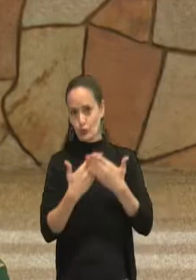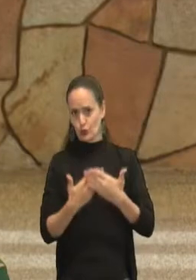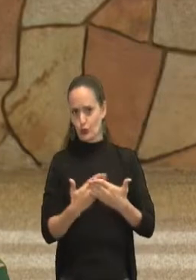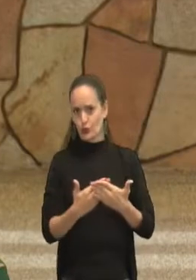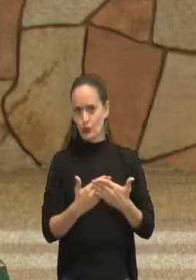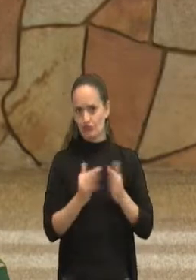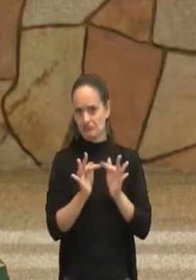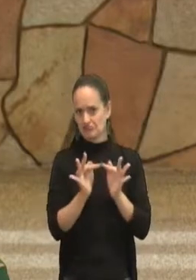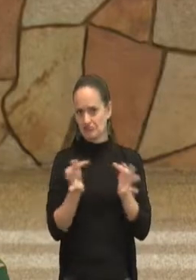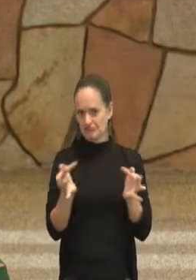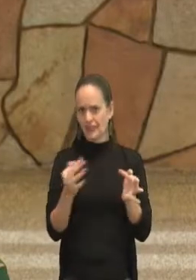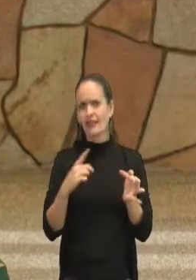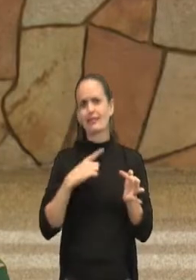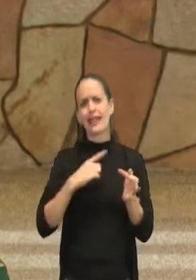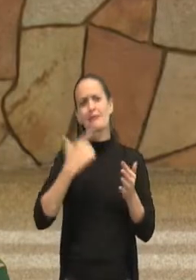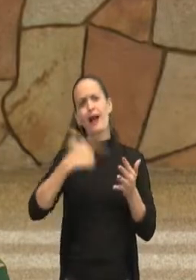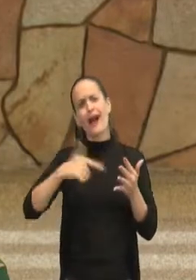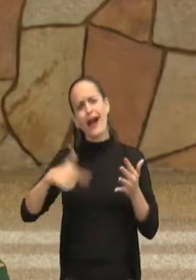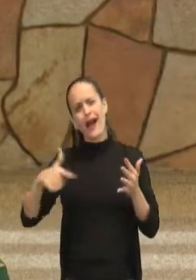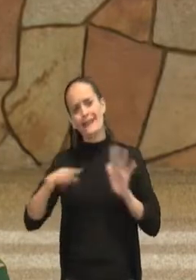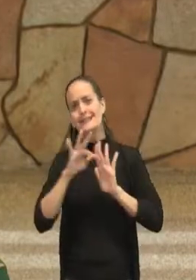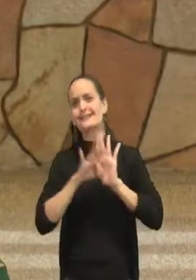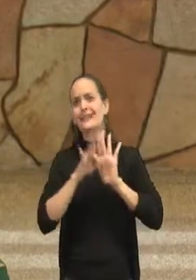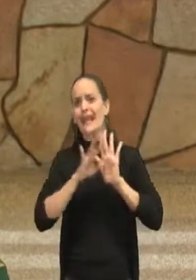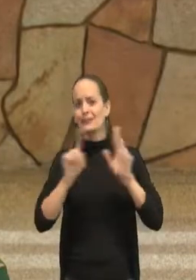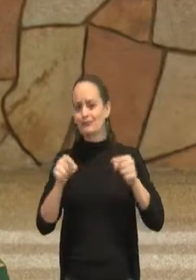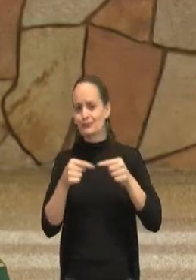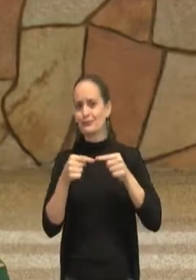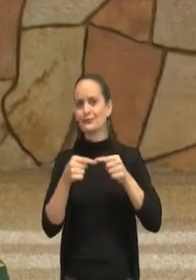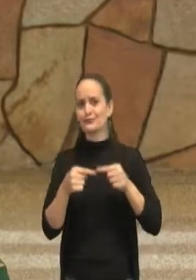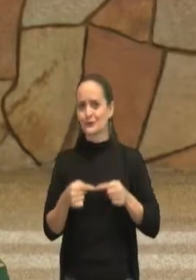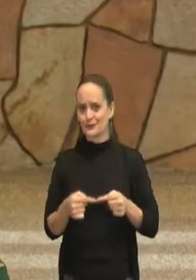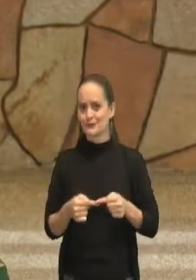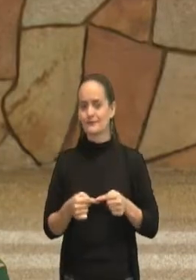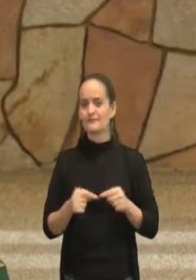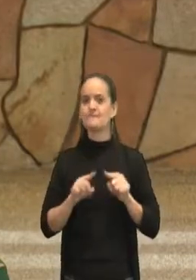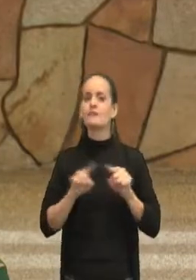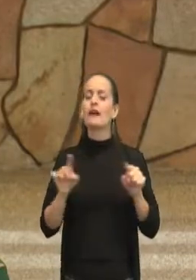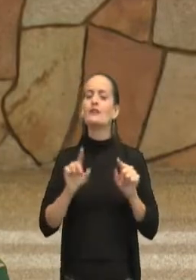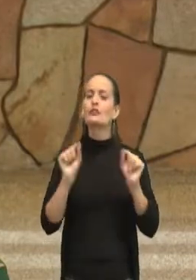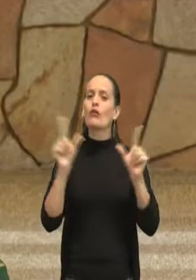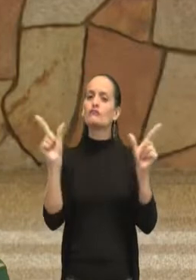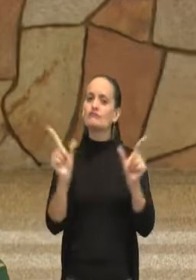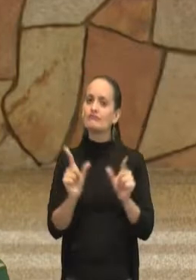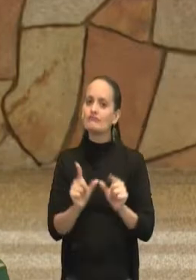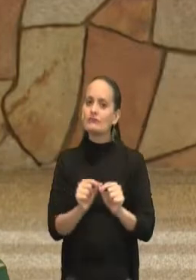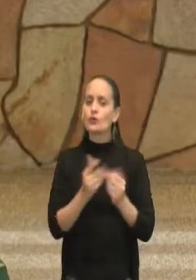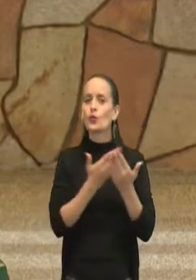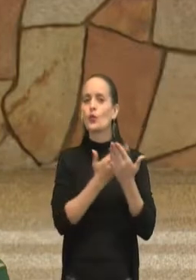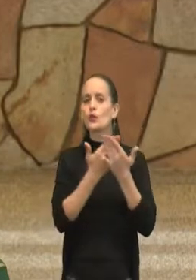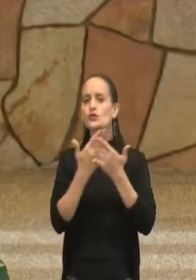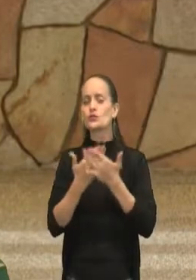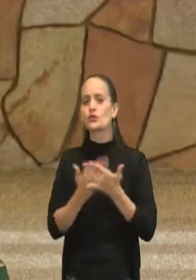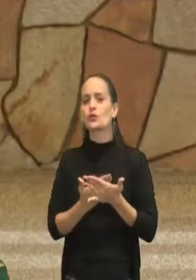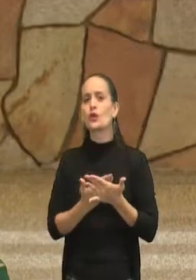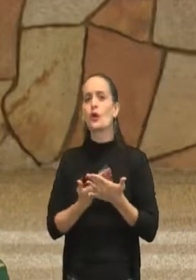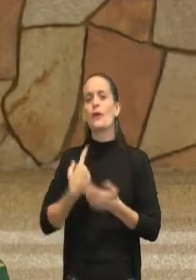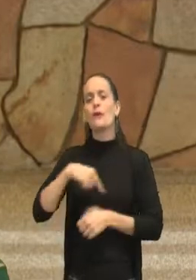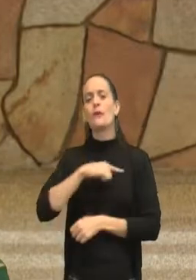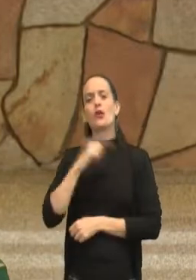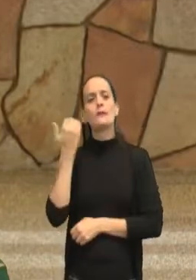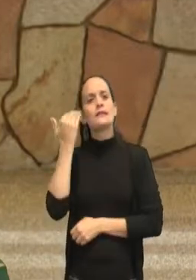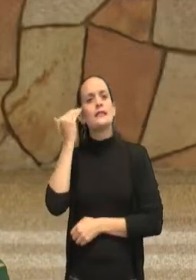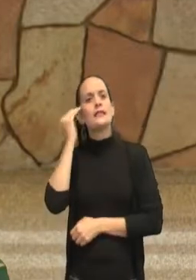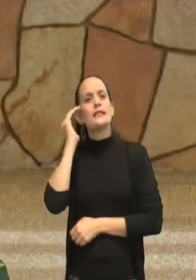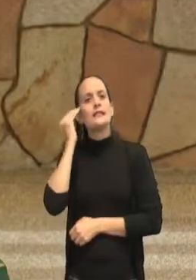claro, há muitos outros textos nesse sentido, mas é um breve estudo para esclarecermos essa questão tão